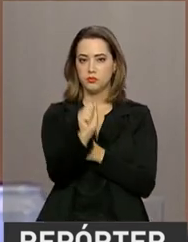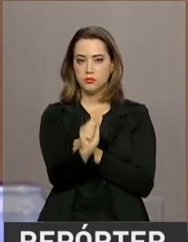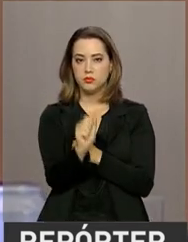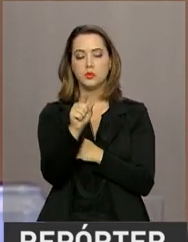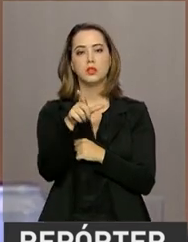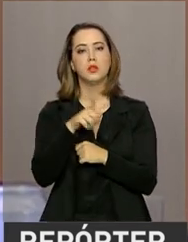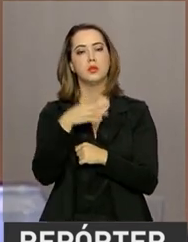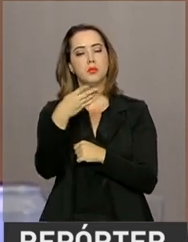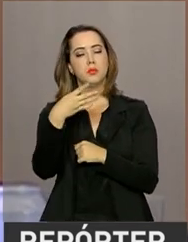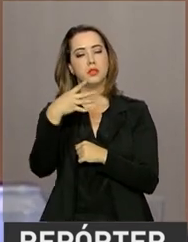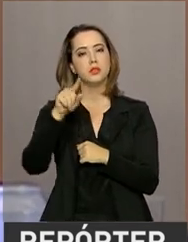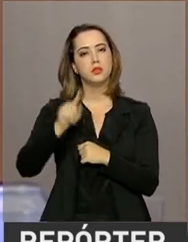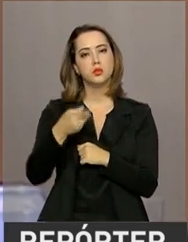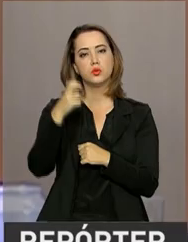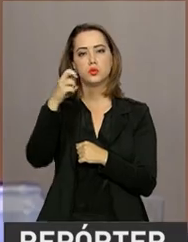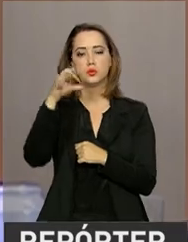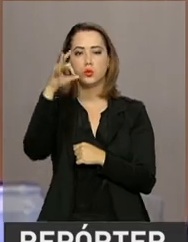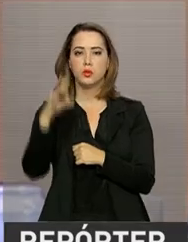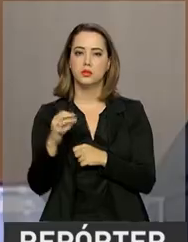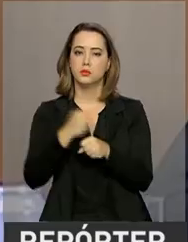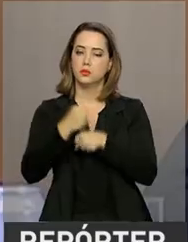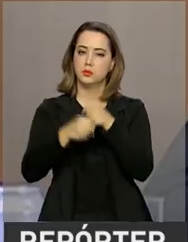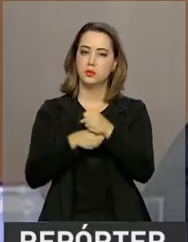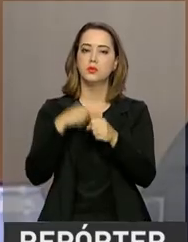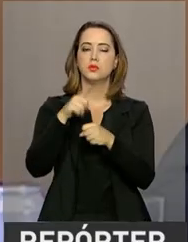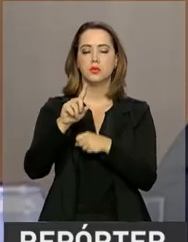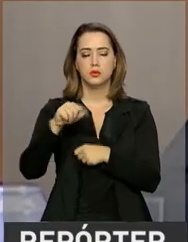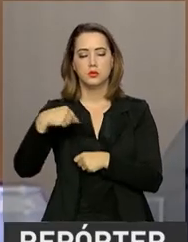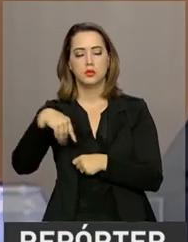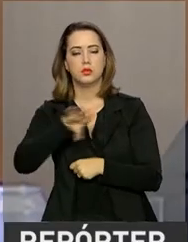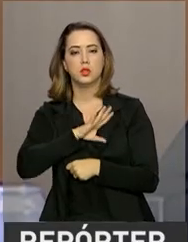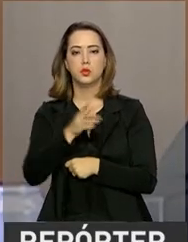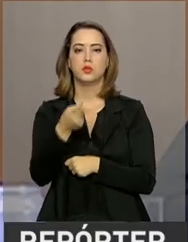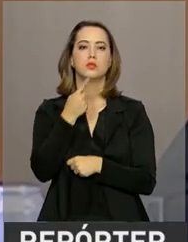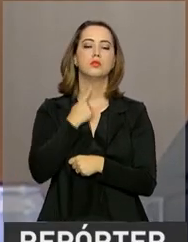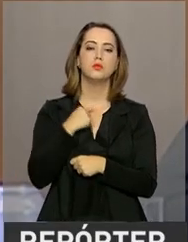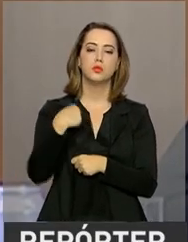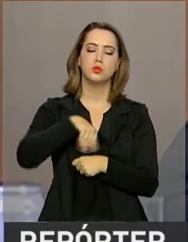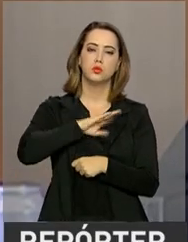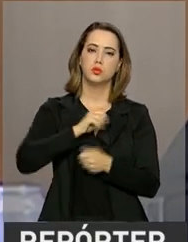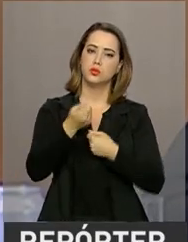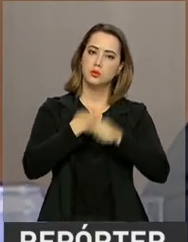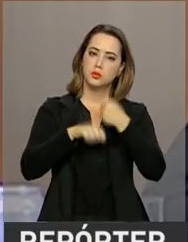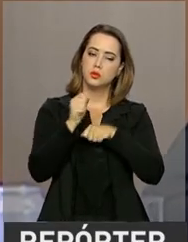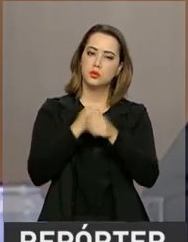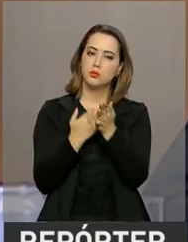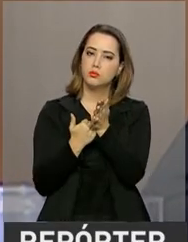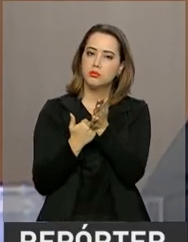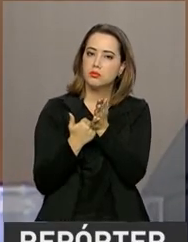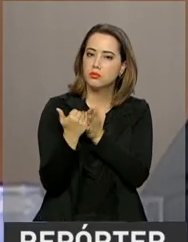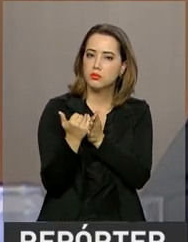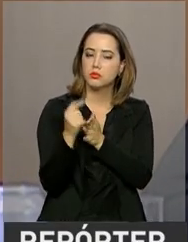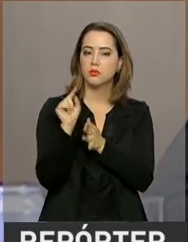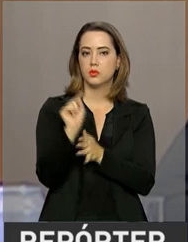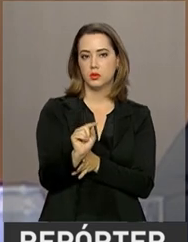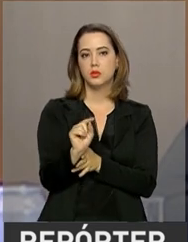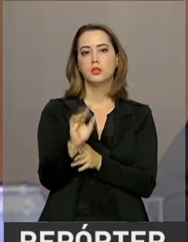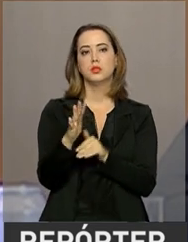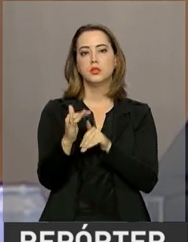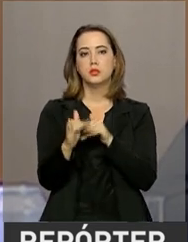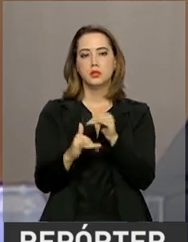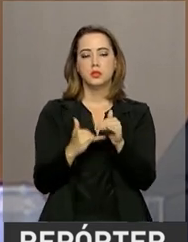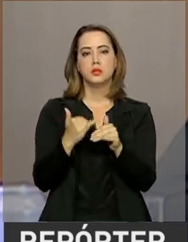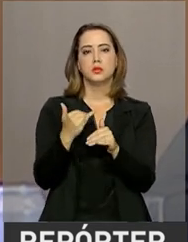2017 é o nosso objetivo temos uma economia que tá começando a